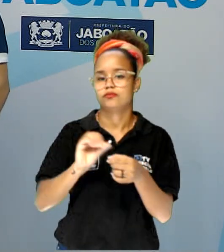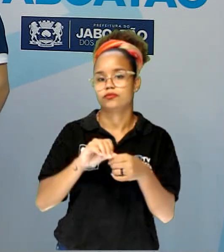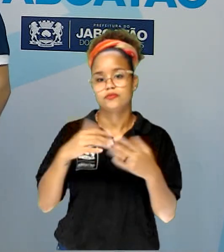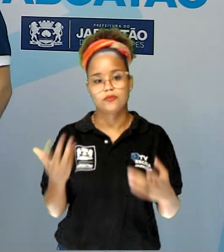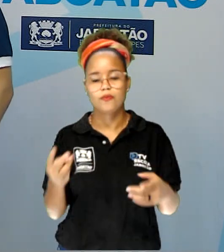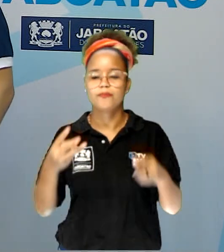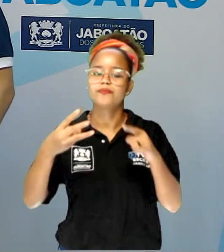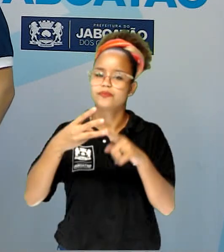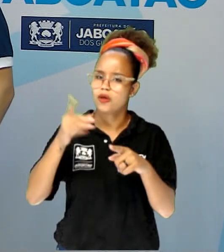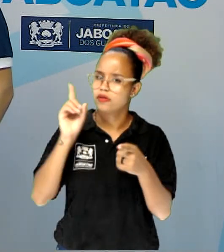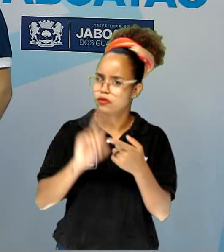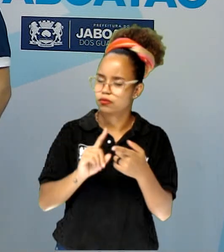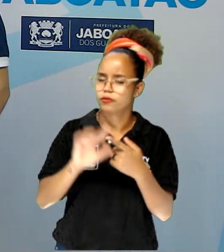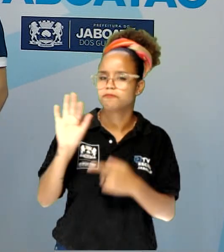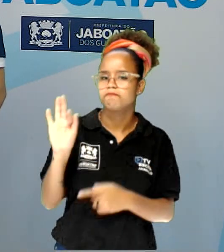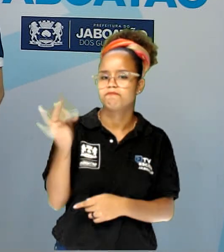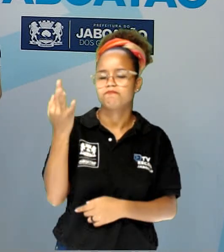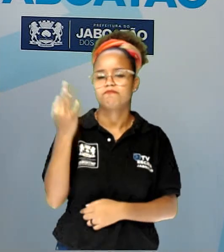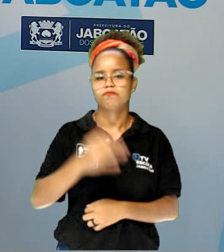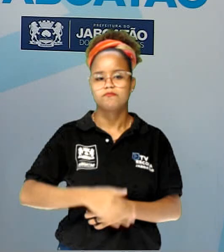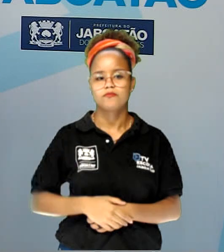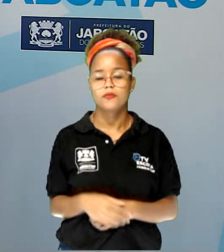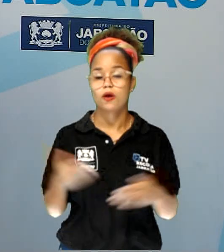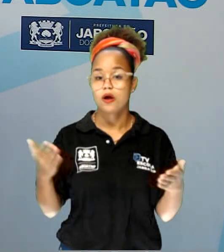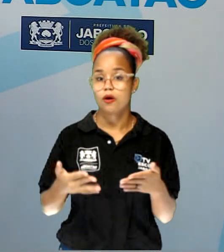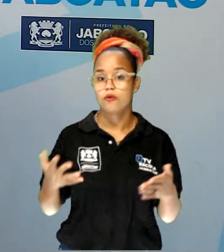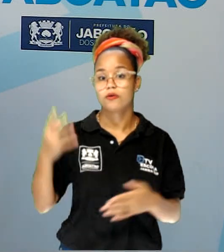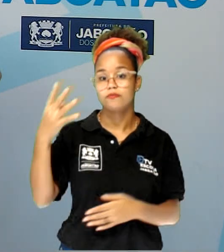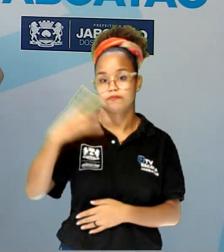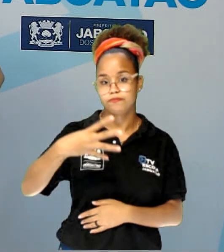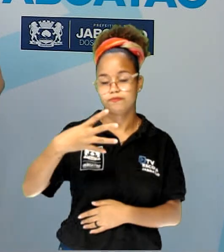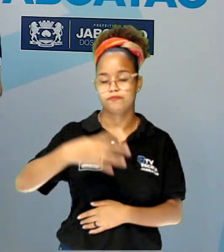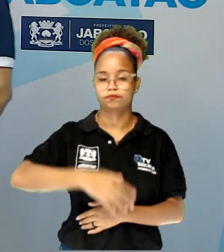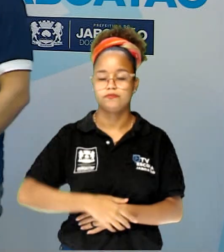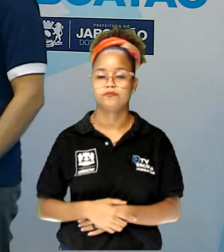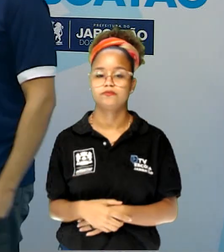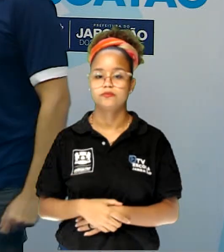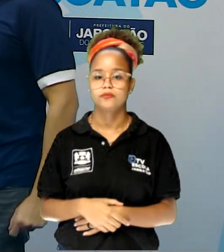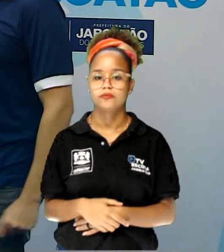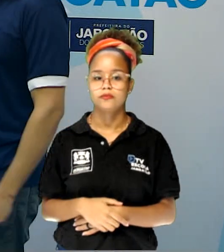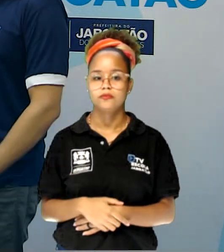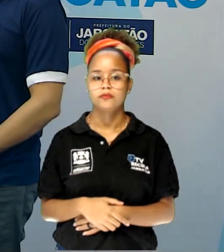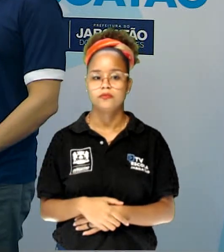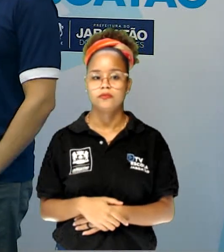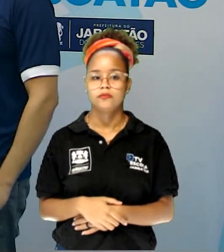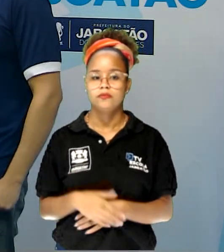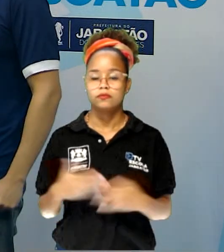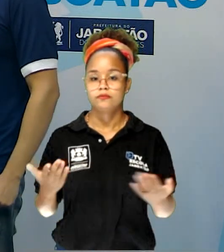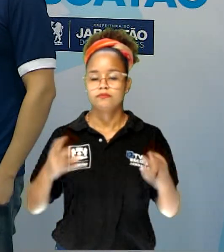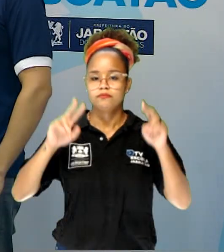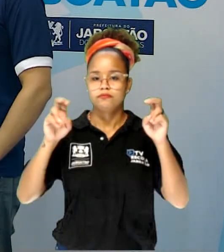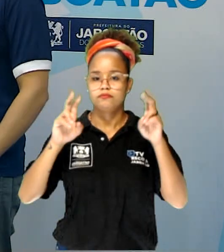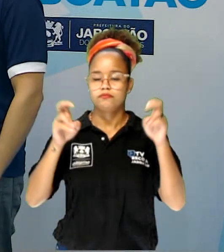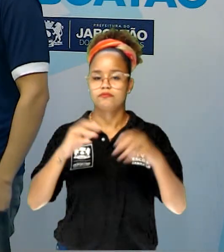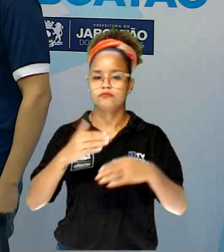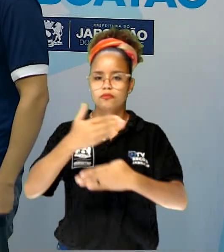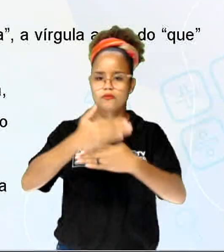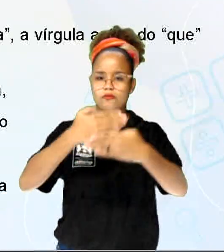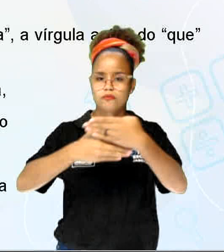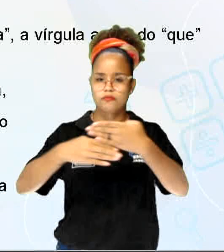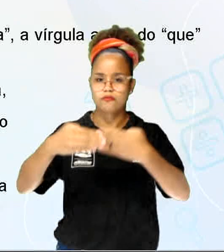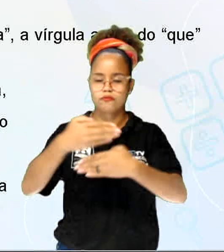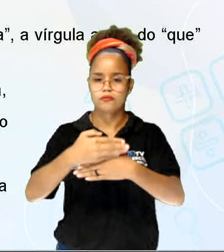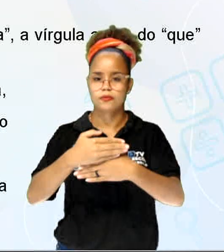3 também é falso. Vamos avaliar o item 4 agora. Em, abre aspas,